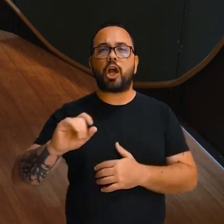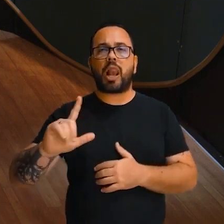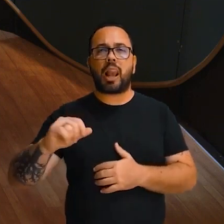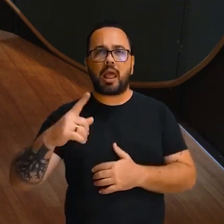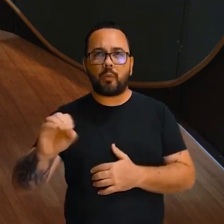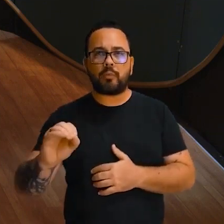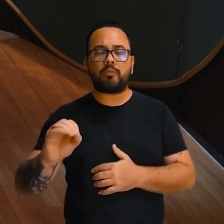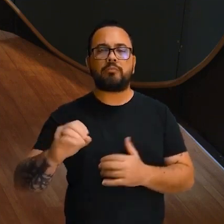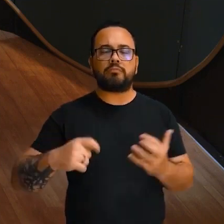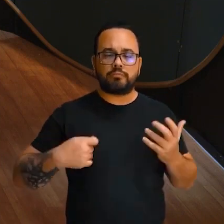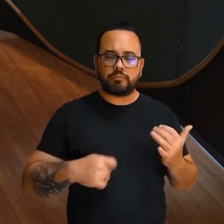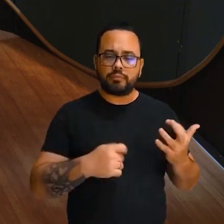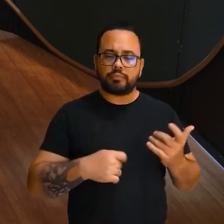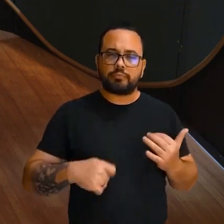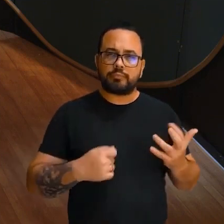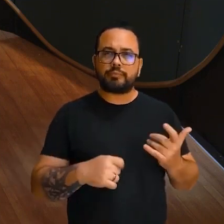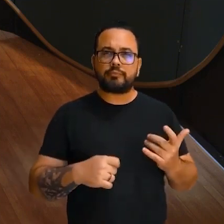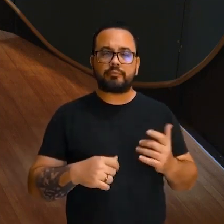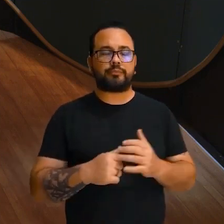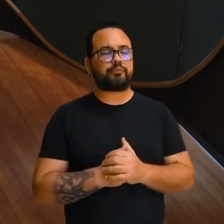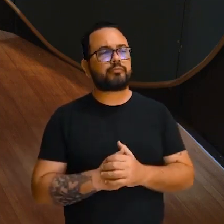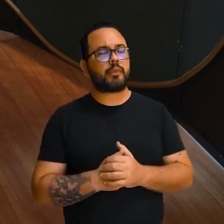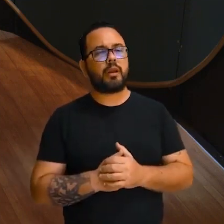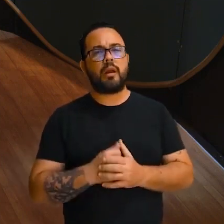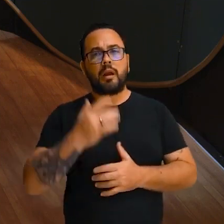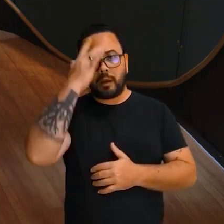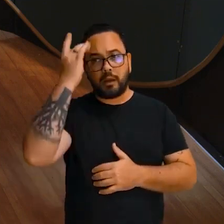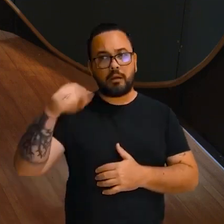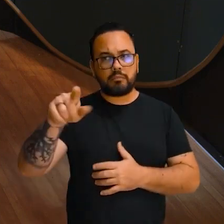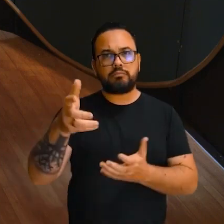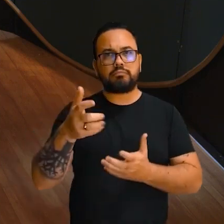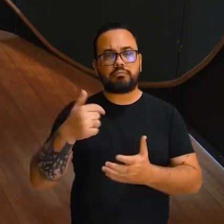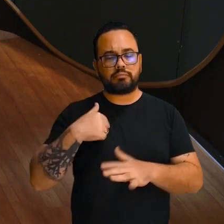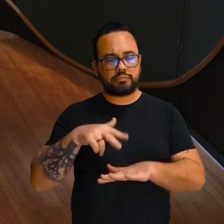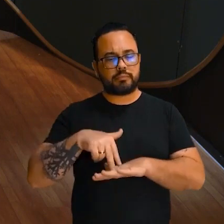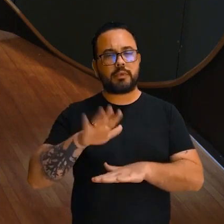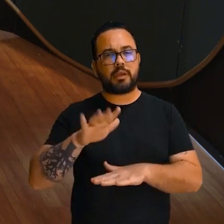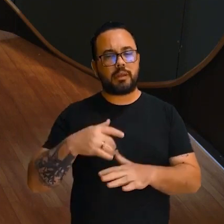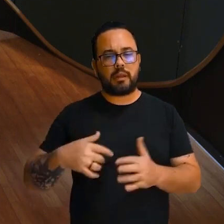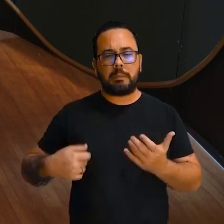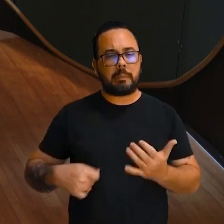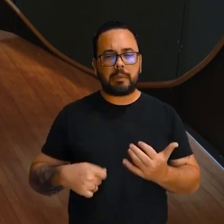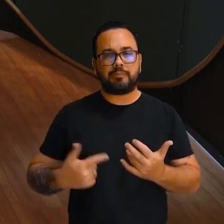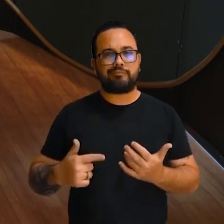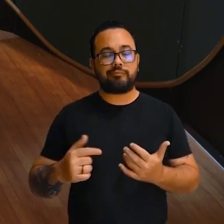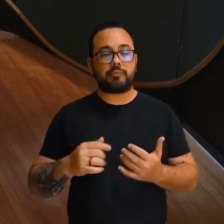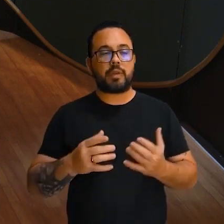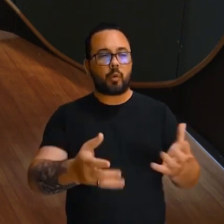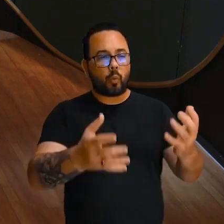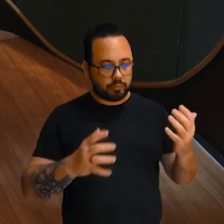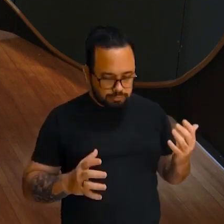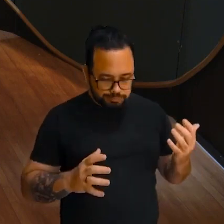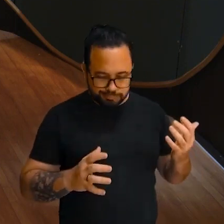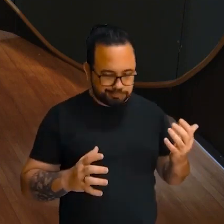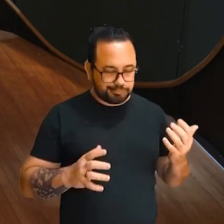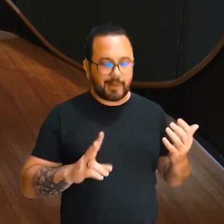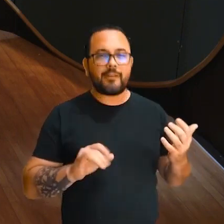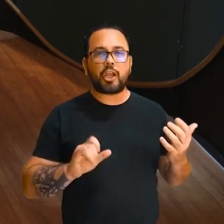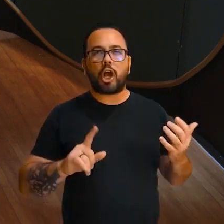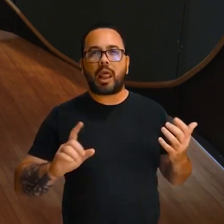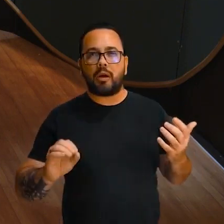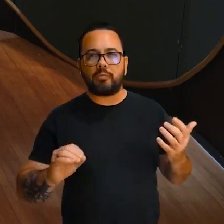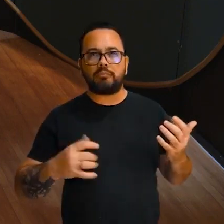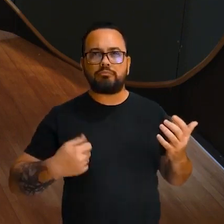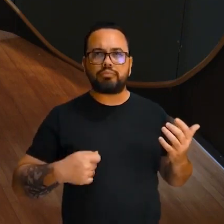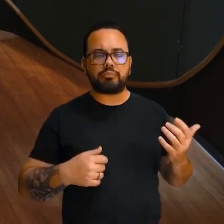Acústico, né? E aí eu tava lá, os caras querendo que eu desse uma canja. Eu não tava com a minha guitarra. Aí deram um violão. Aí eu falei, ah, tá bom, vai. Daí eu,